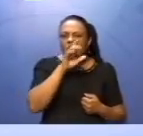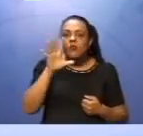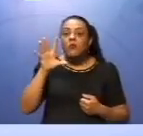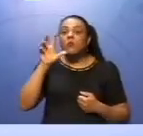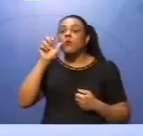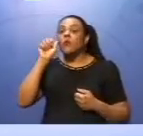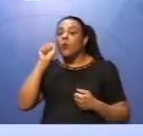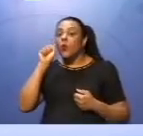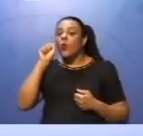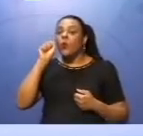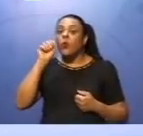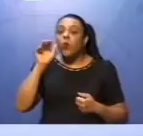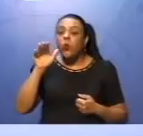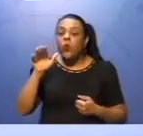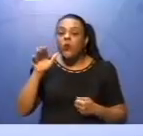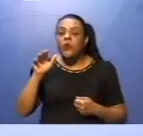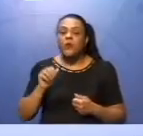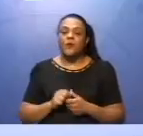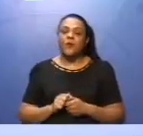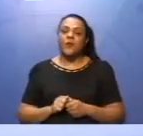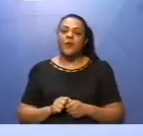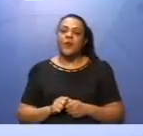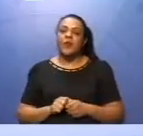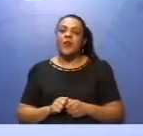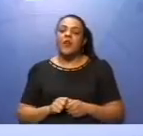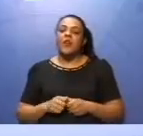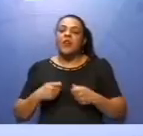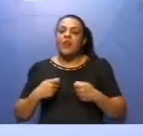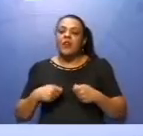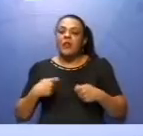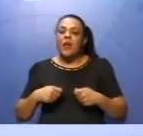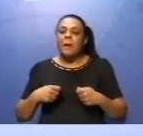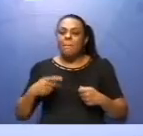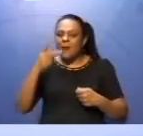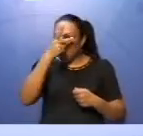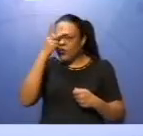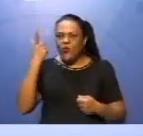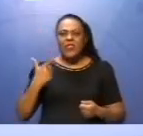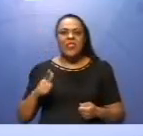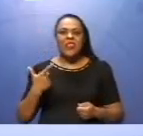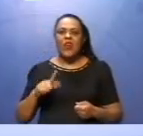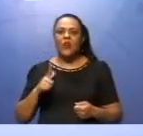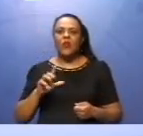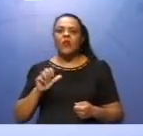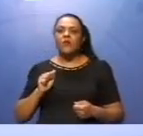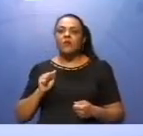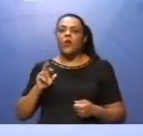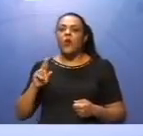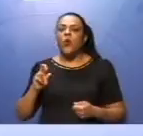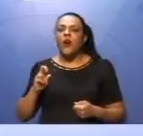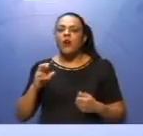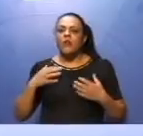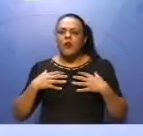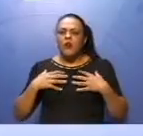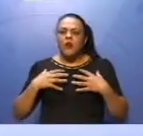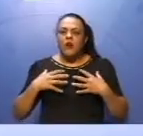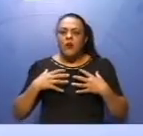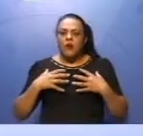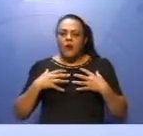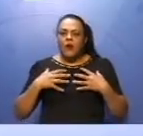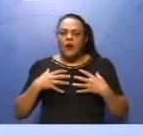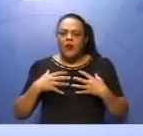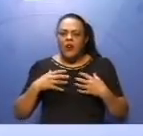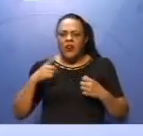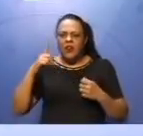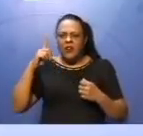não ocorrem de forma efetiva, provocando a falta de ar, o que interfere na oxigenação de todo o organismo,